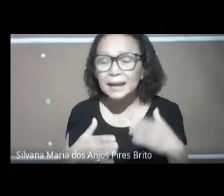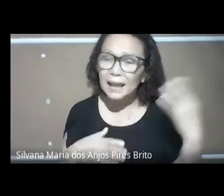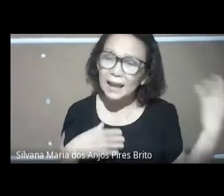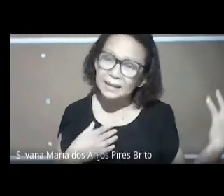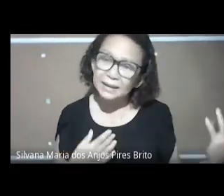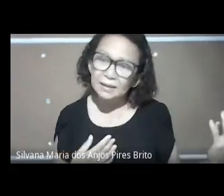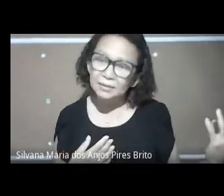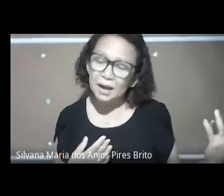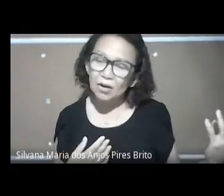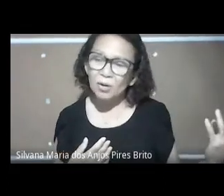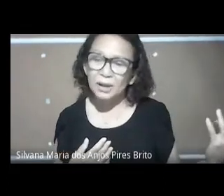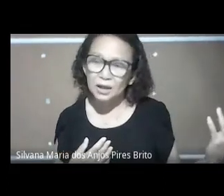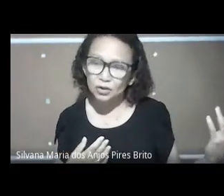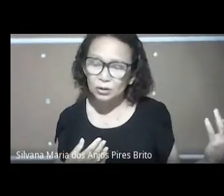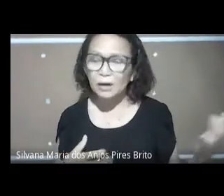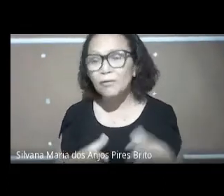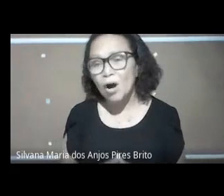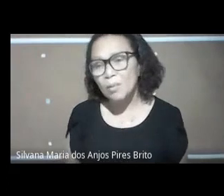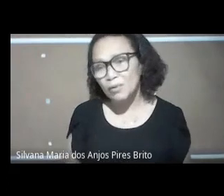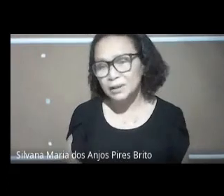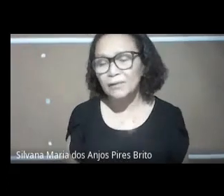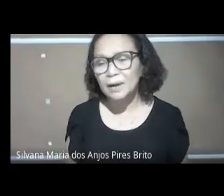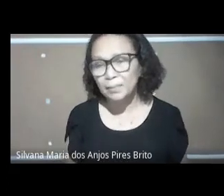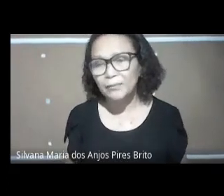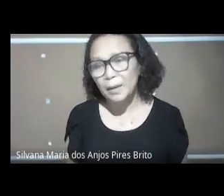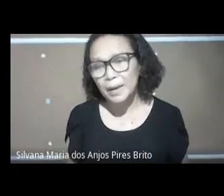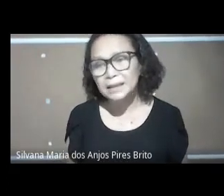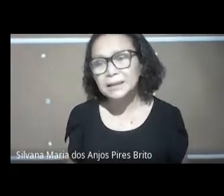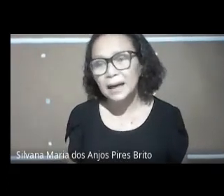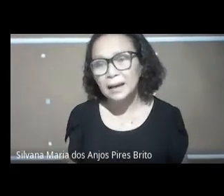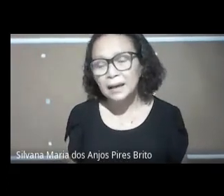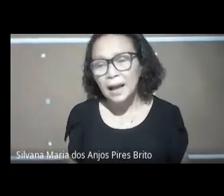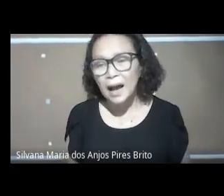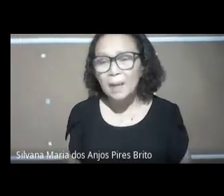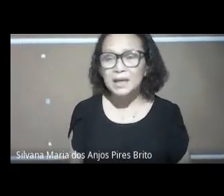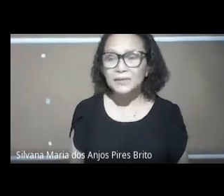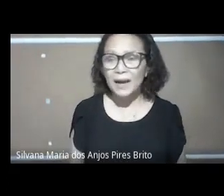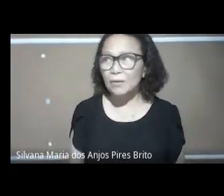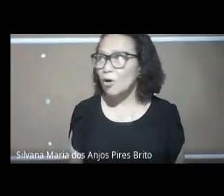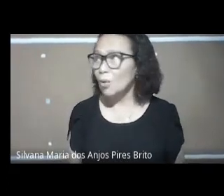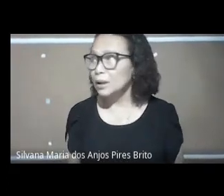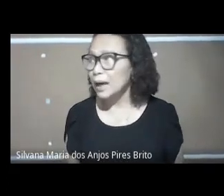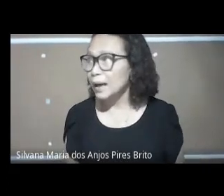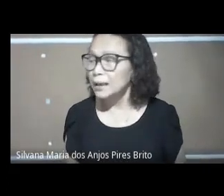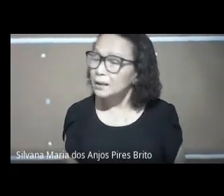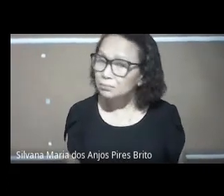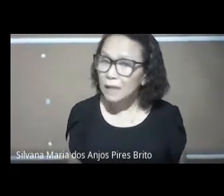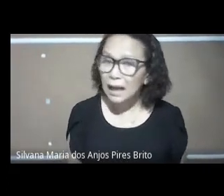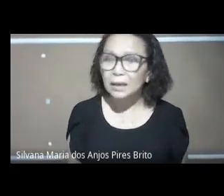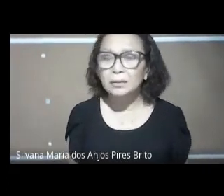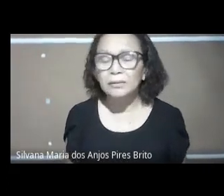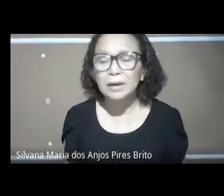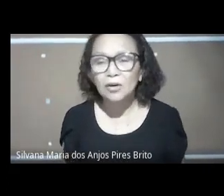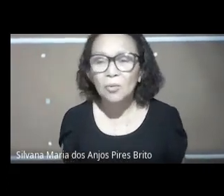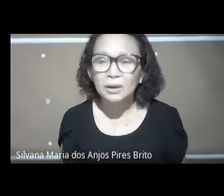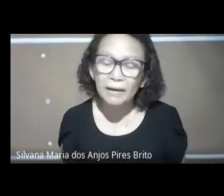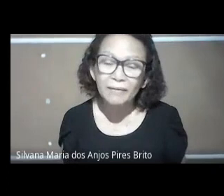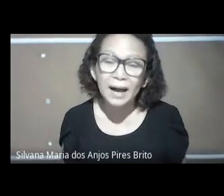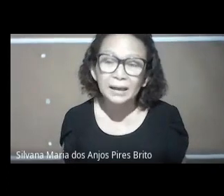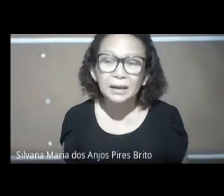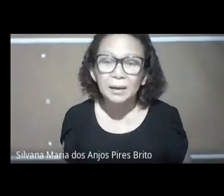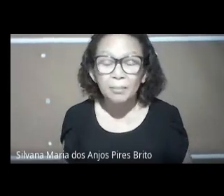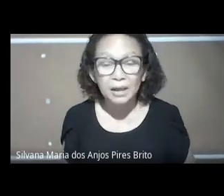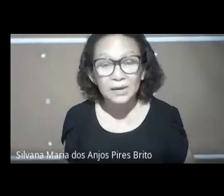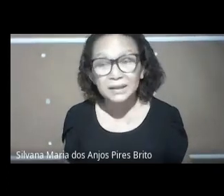licença, eles irão se acomodar de outra forma e você vai passar. Ah, mas vai incomodar. Tá, vai